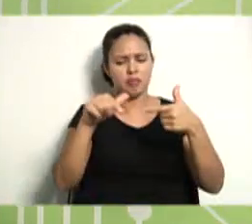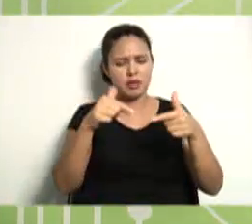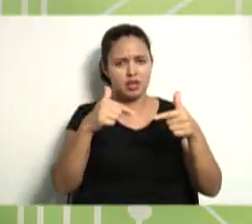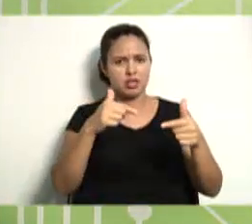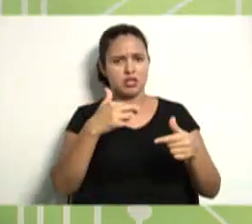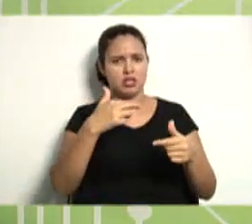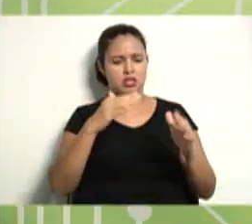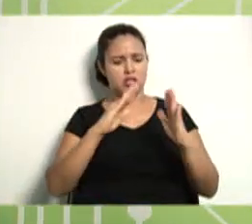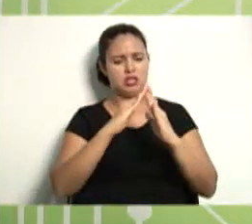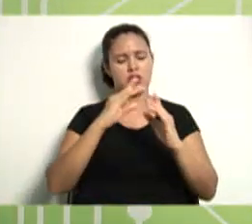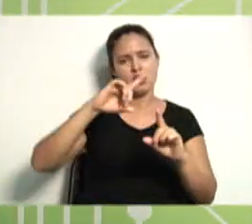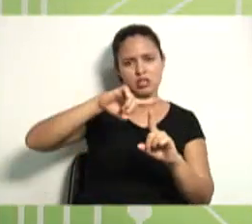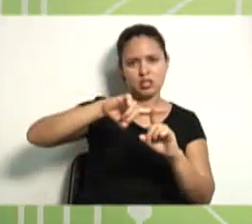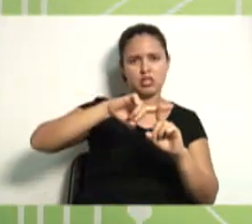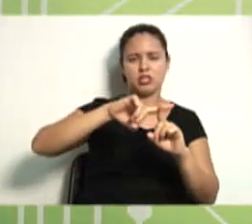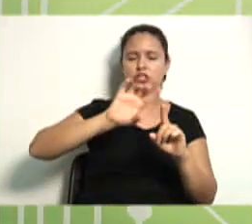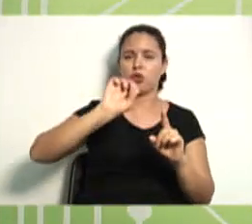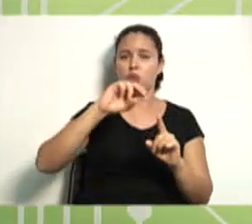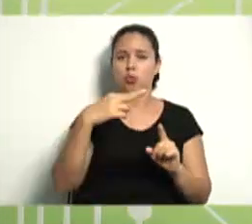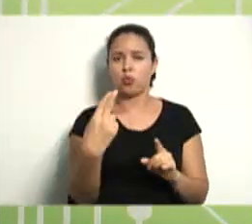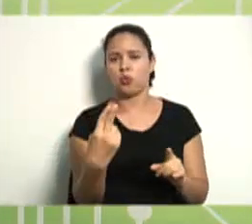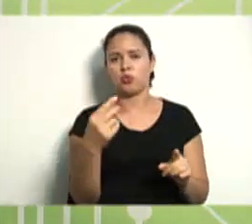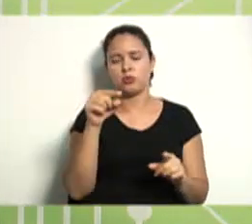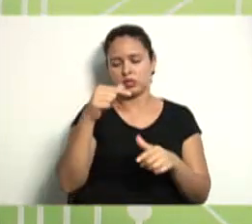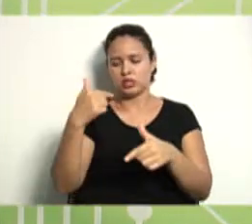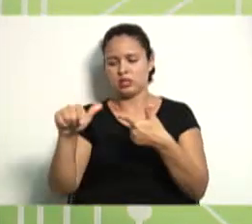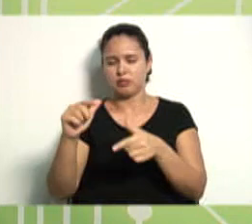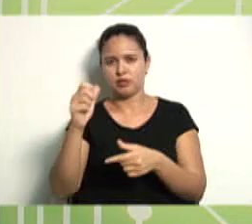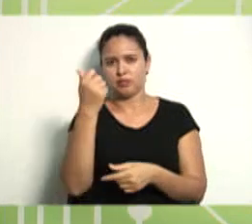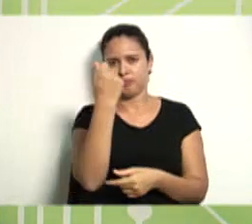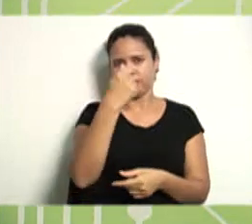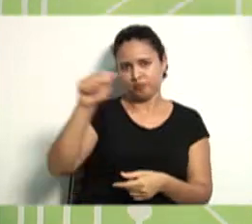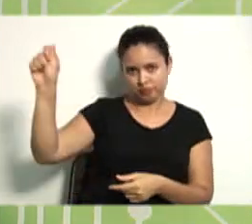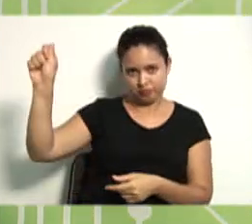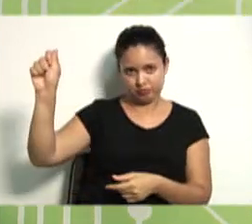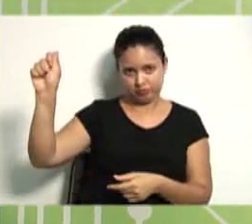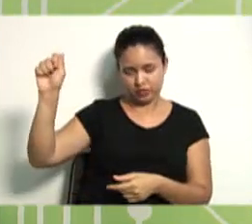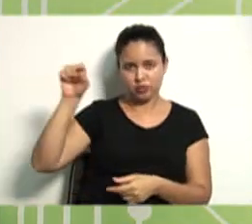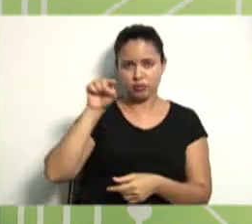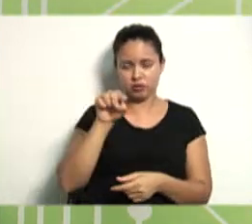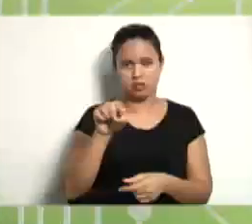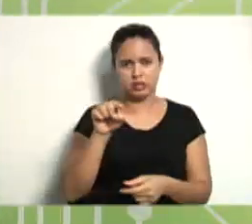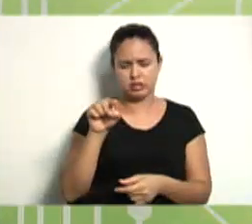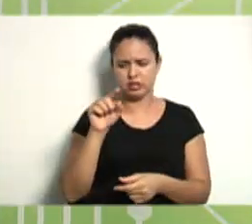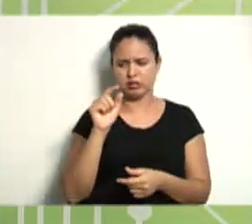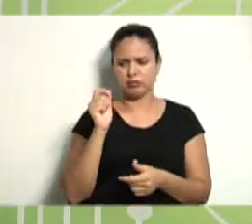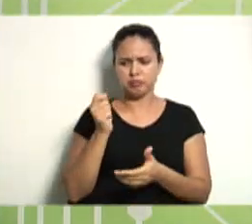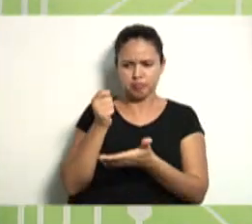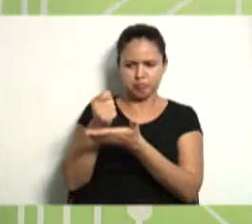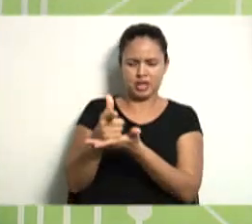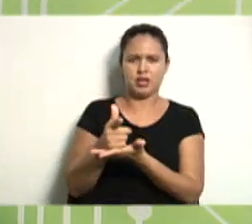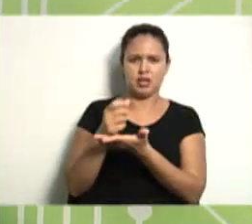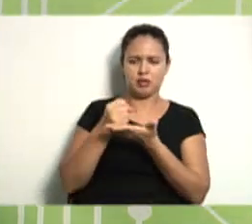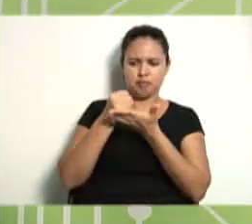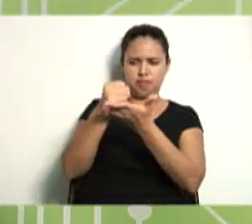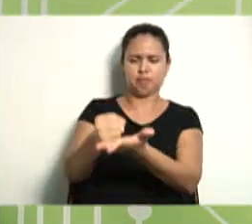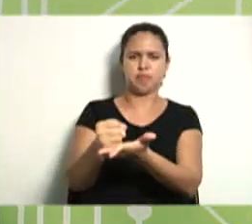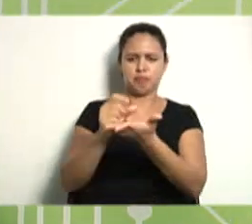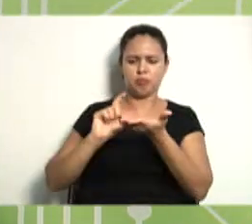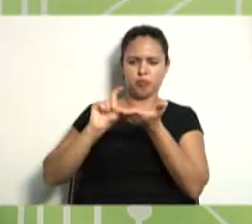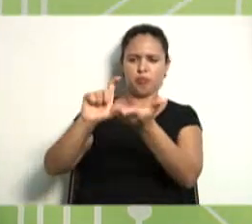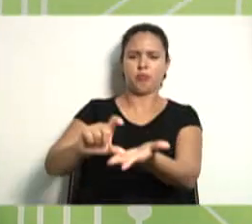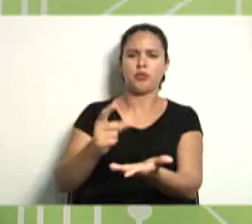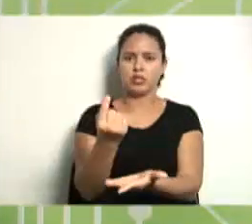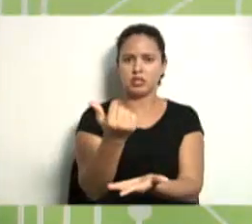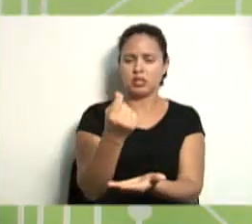você trabalha na sua associação, você não recebe nada por isso. Não quer dizer que esse trabalho é fácil, não quer dizer que esse